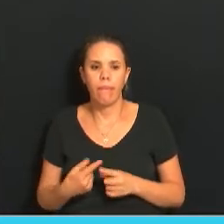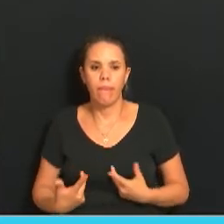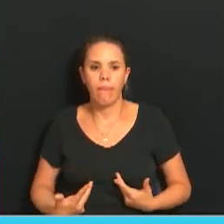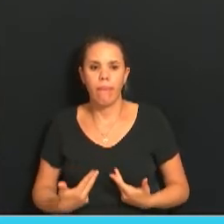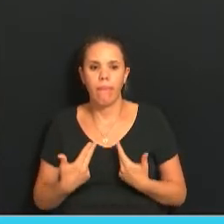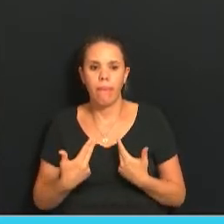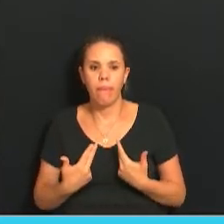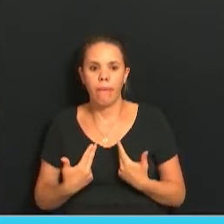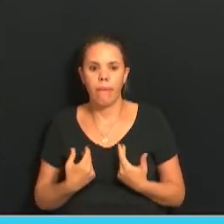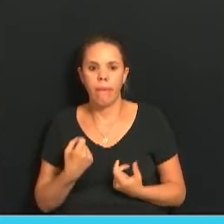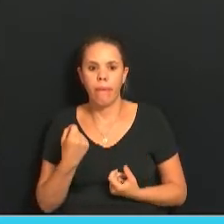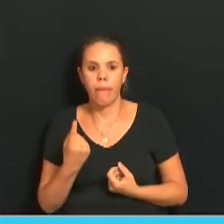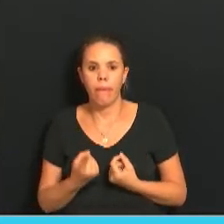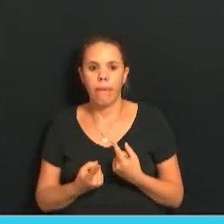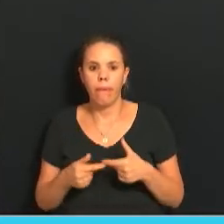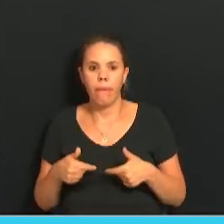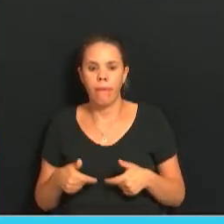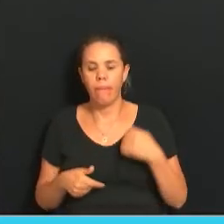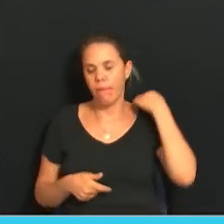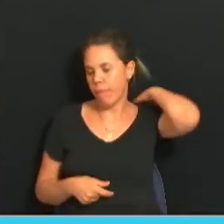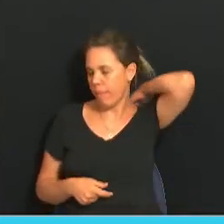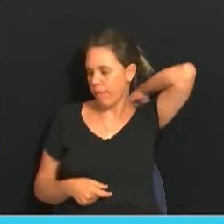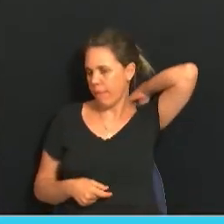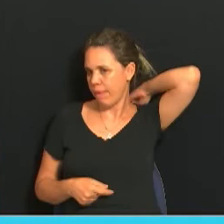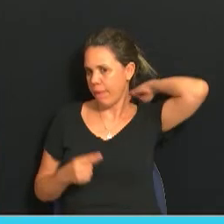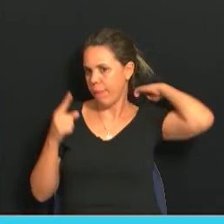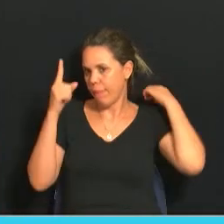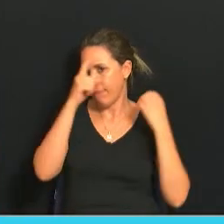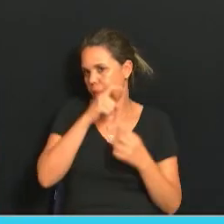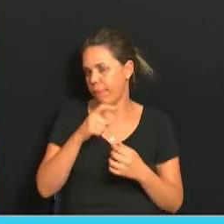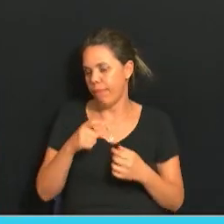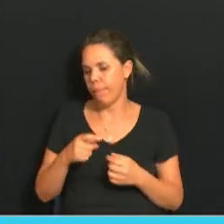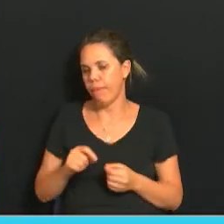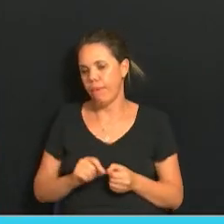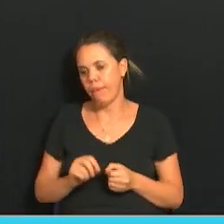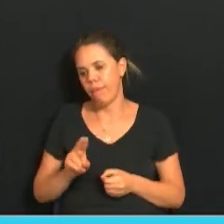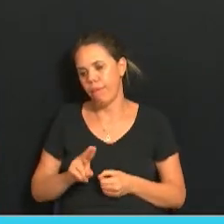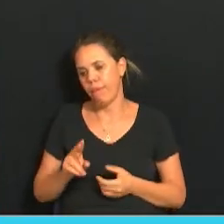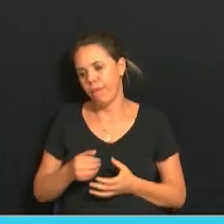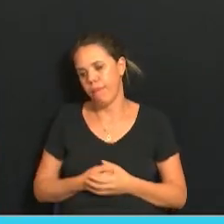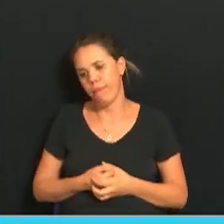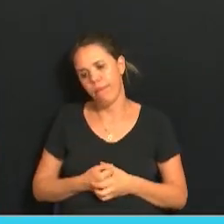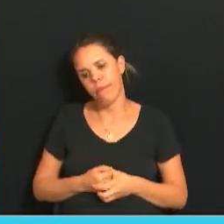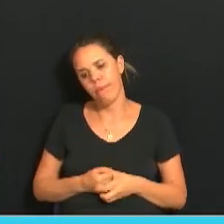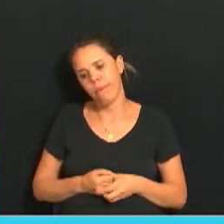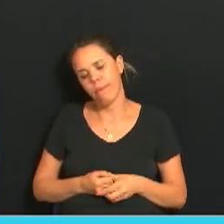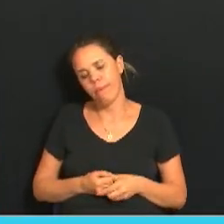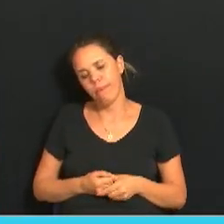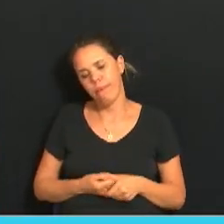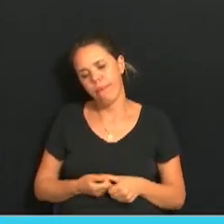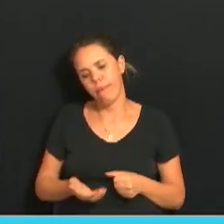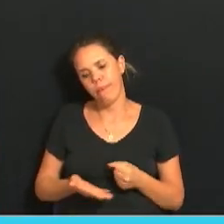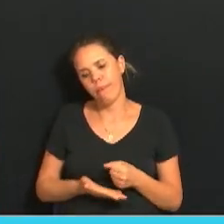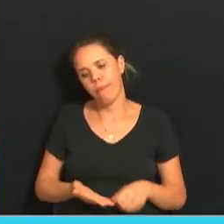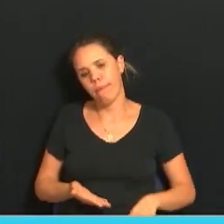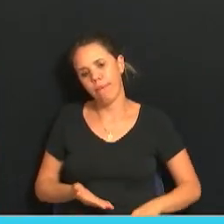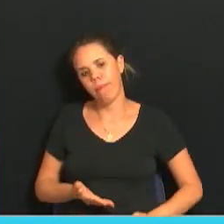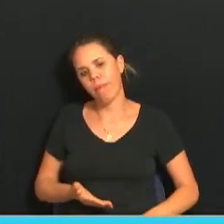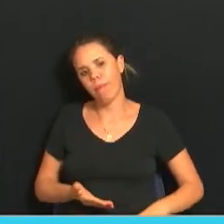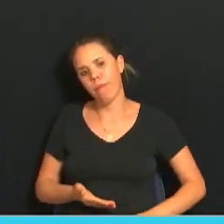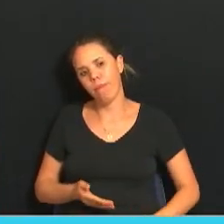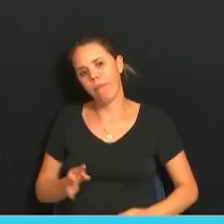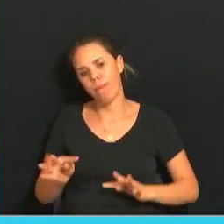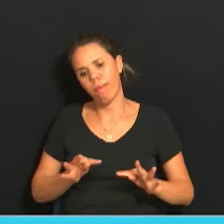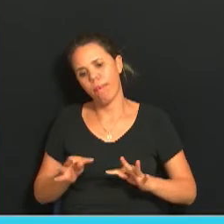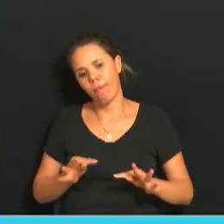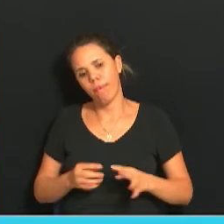Tinha algumas iniciativas, mas muito difíceis de serem aplicadas e também de baixa taxa terapêutica, né, de baixo índice